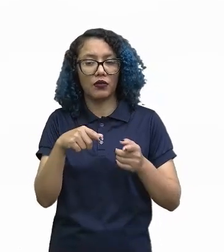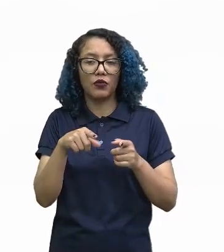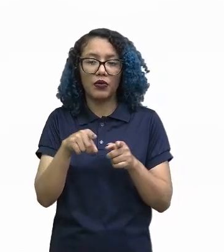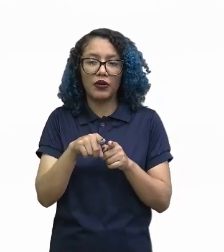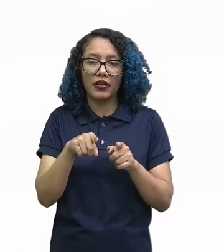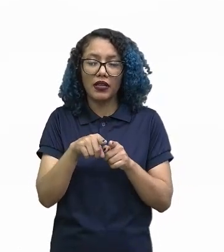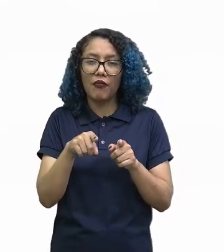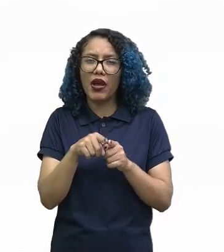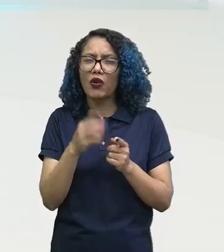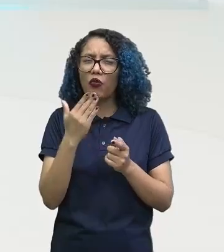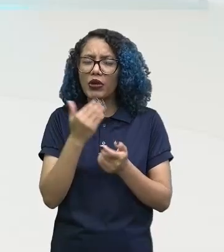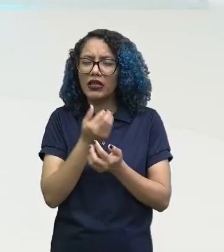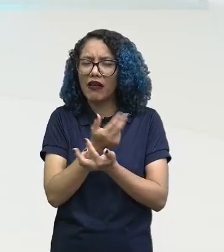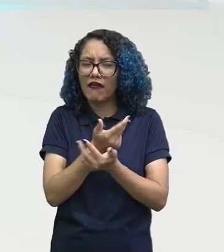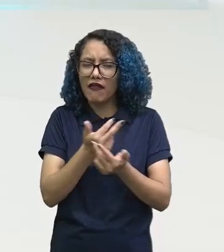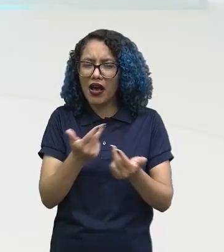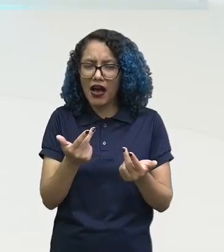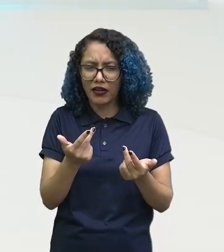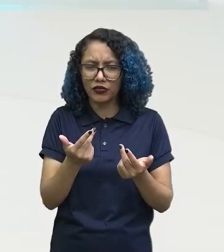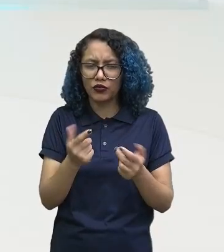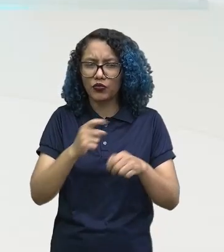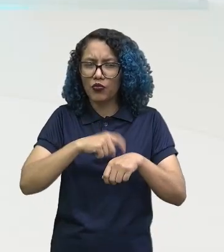funerário. Então,